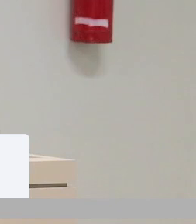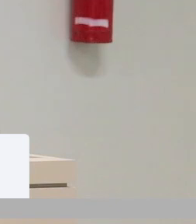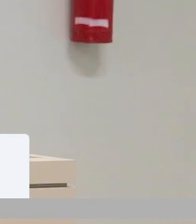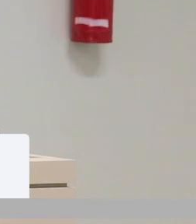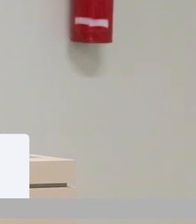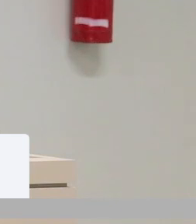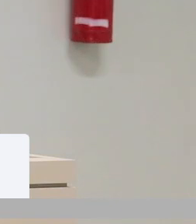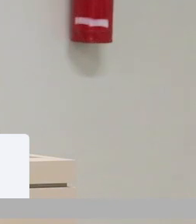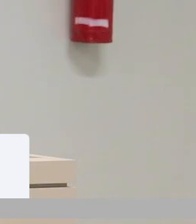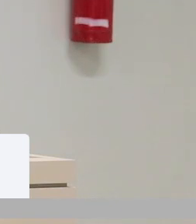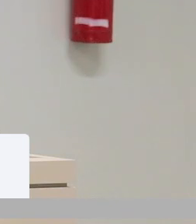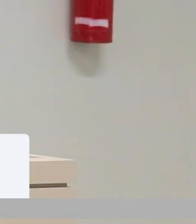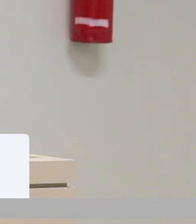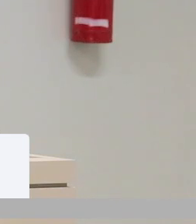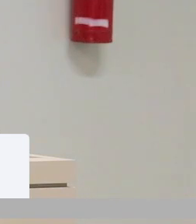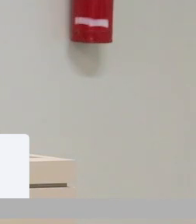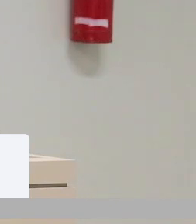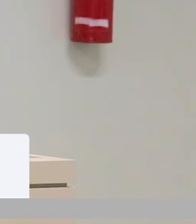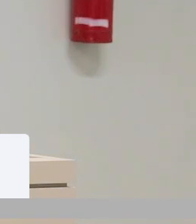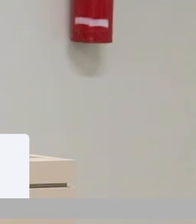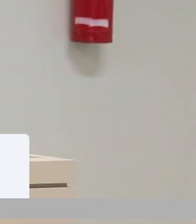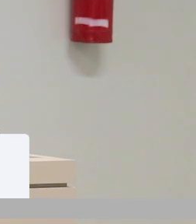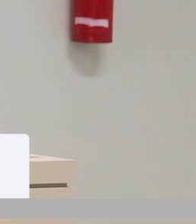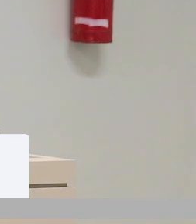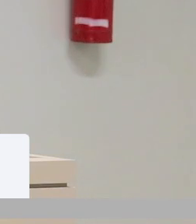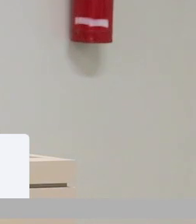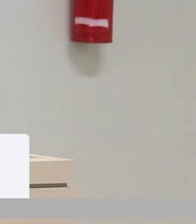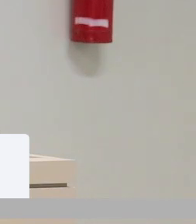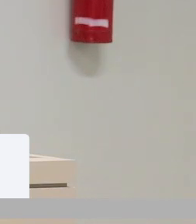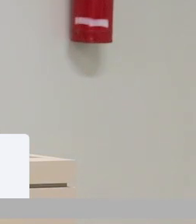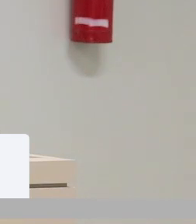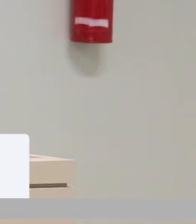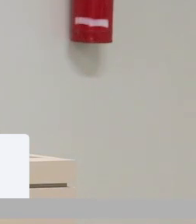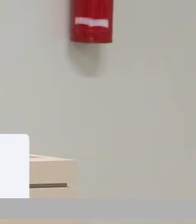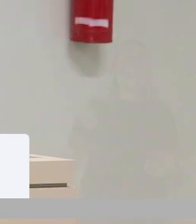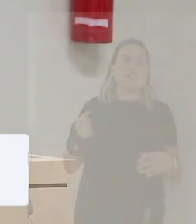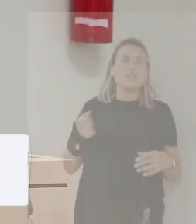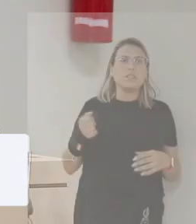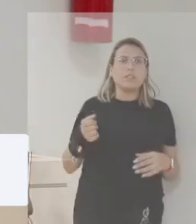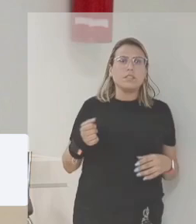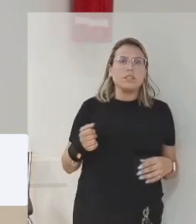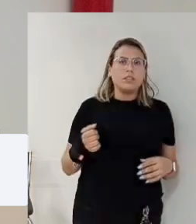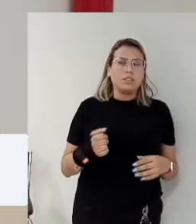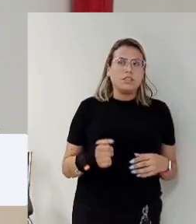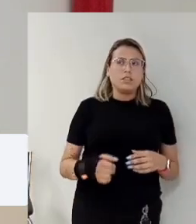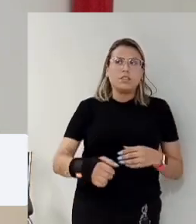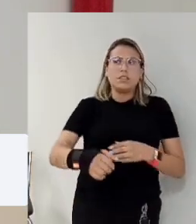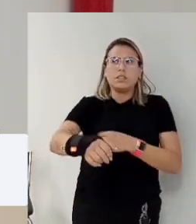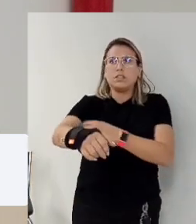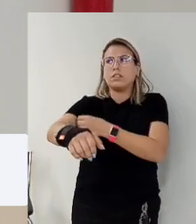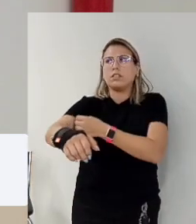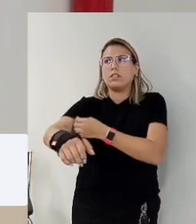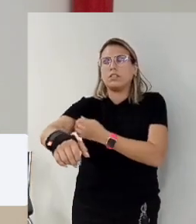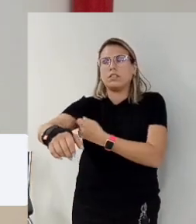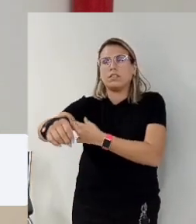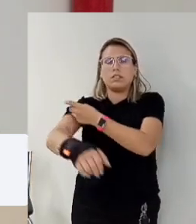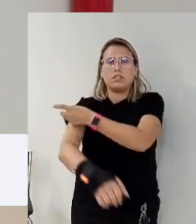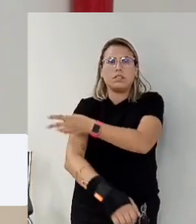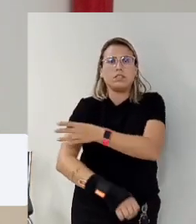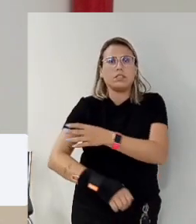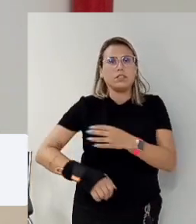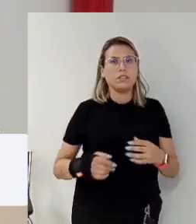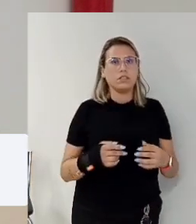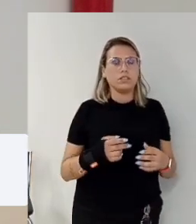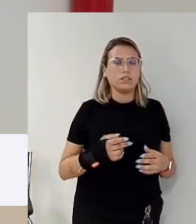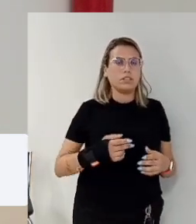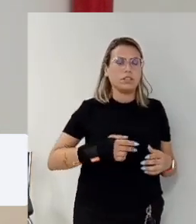eh se achando proprietário daquele Açude e pegando um motoserra contratando gente para arrancar aquelas plantas nativas